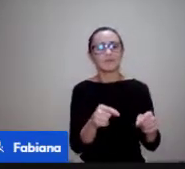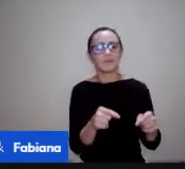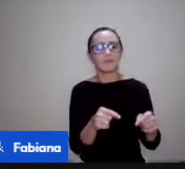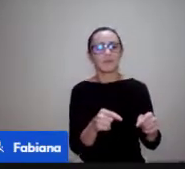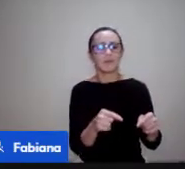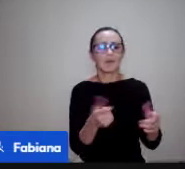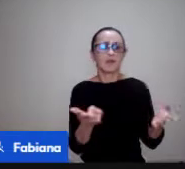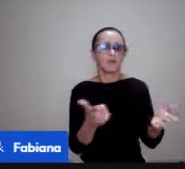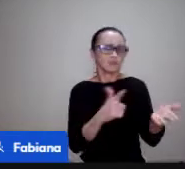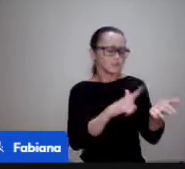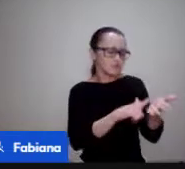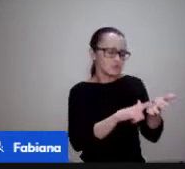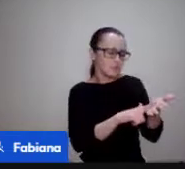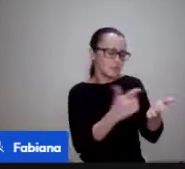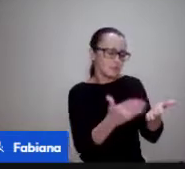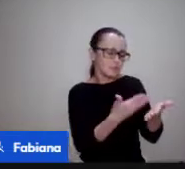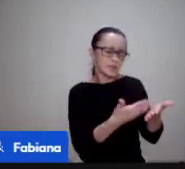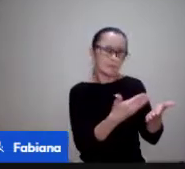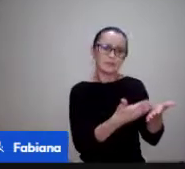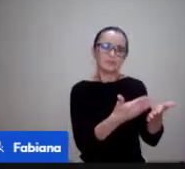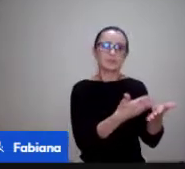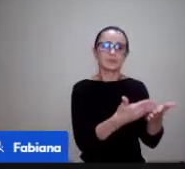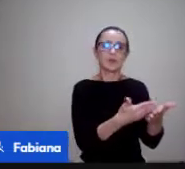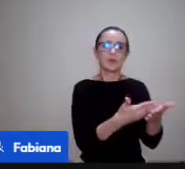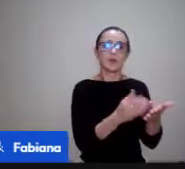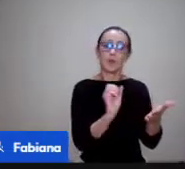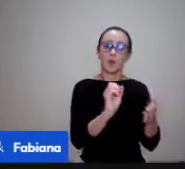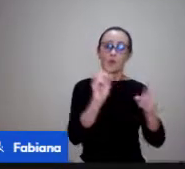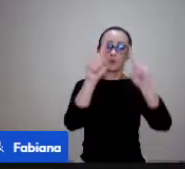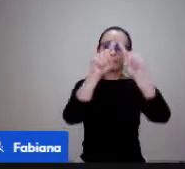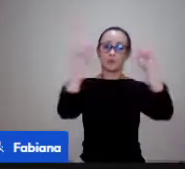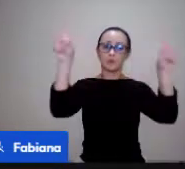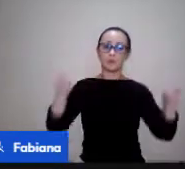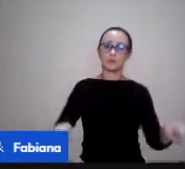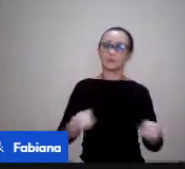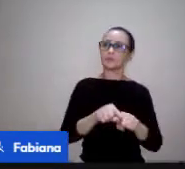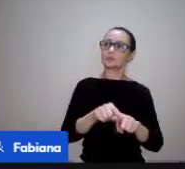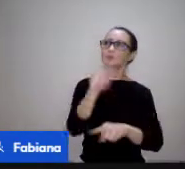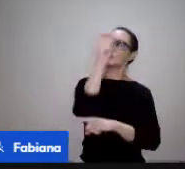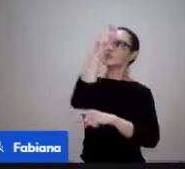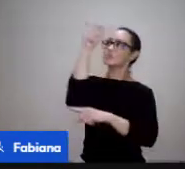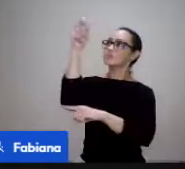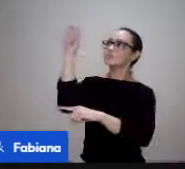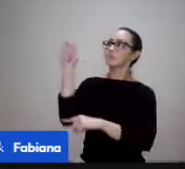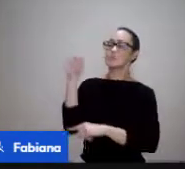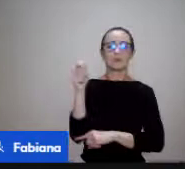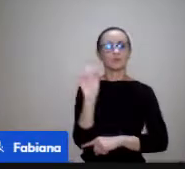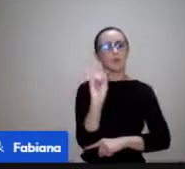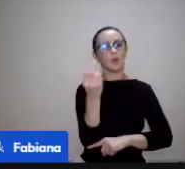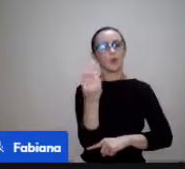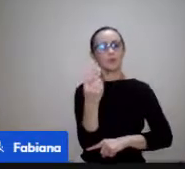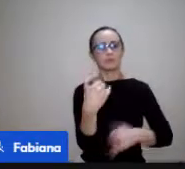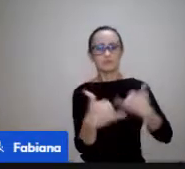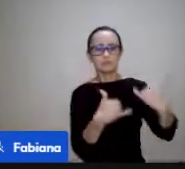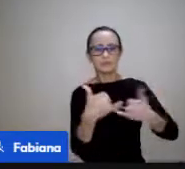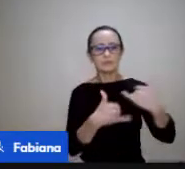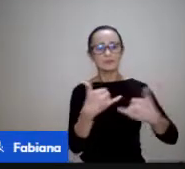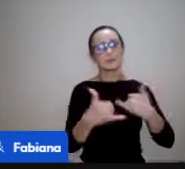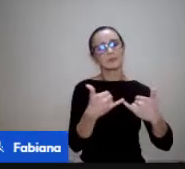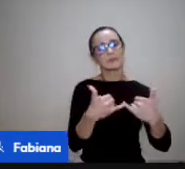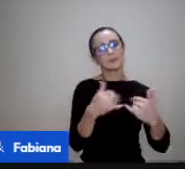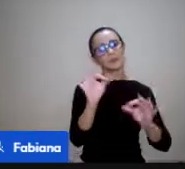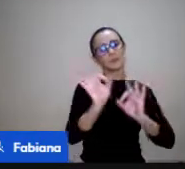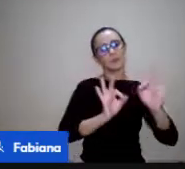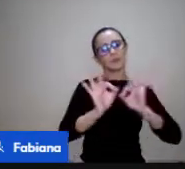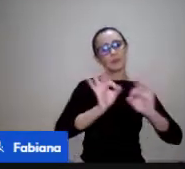de caderno, seja ele num quadro ou numa brincadeira, num jogo, eu estou organizando,